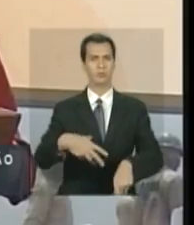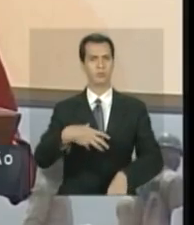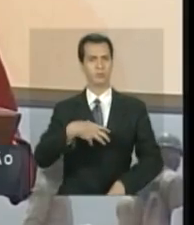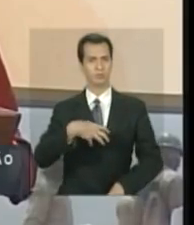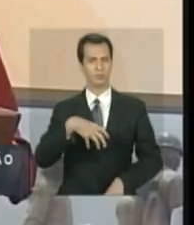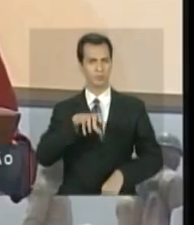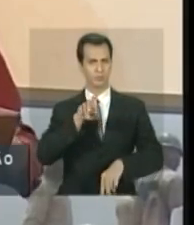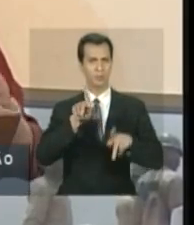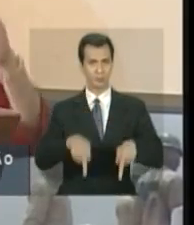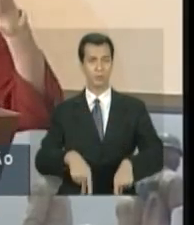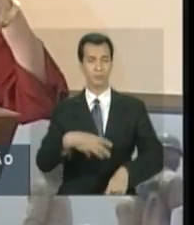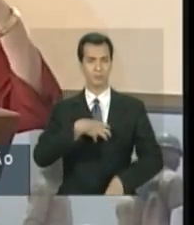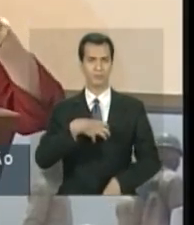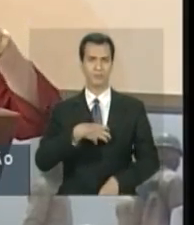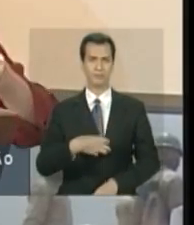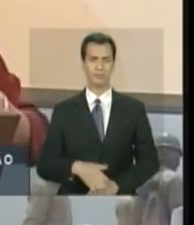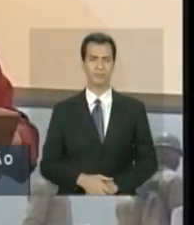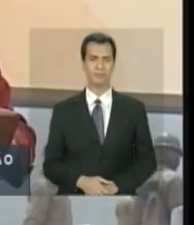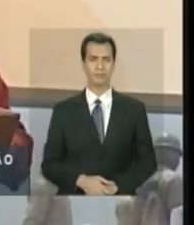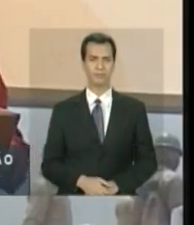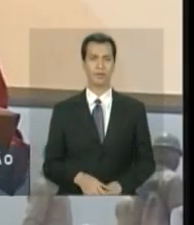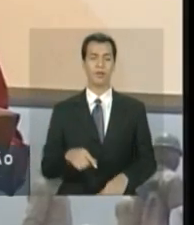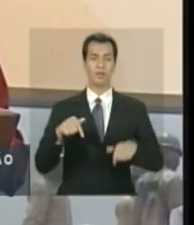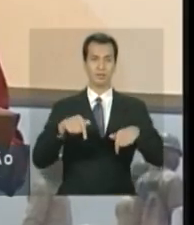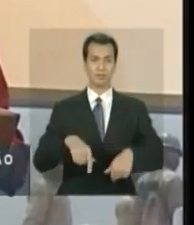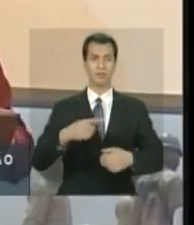as baianas. E